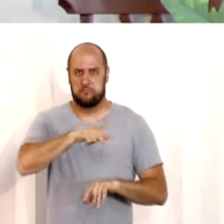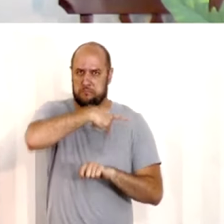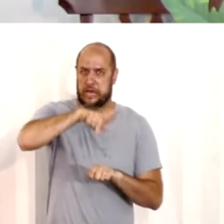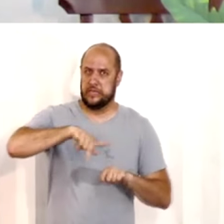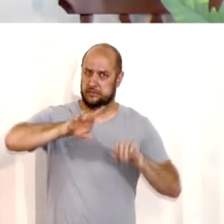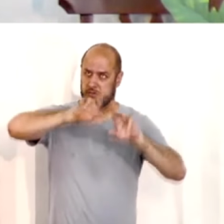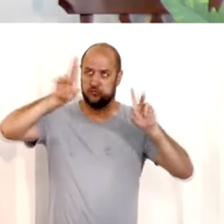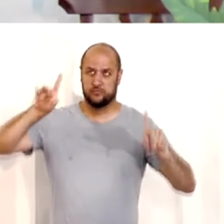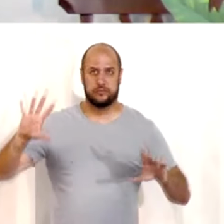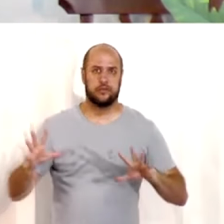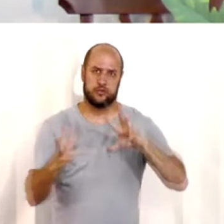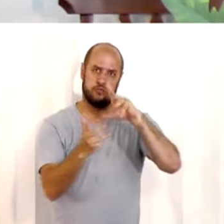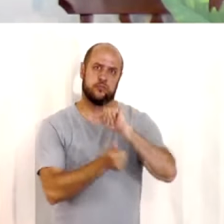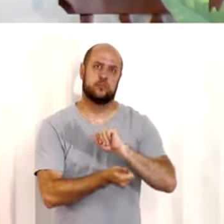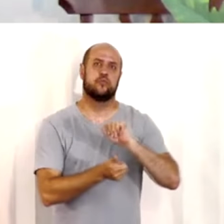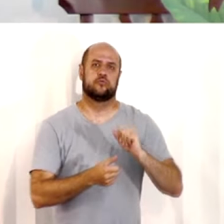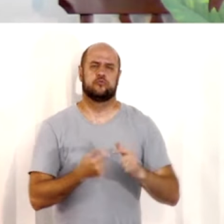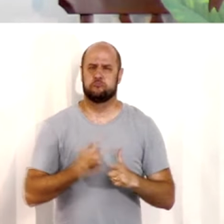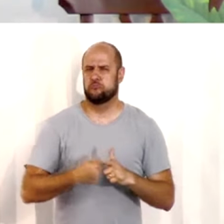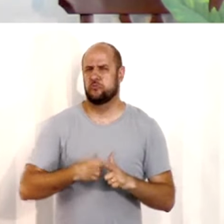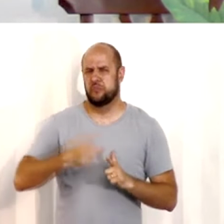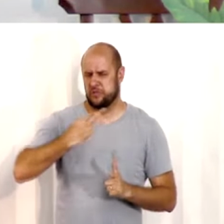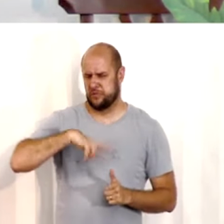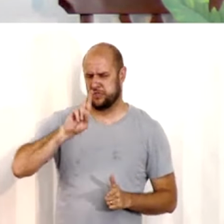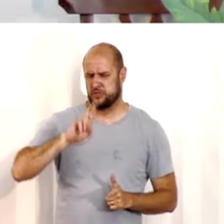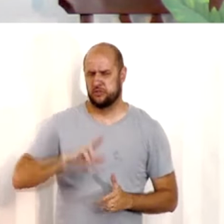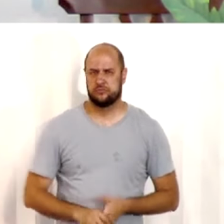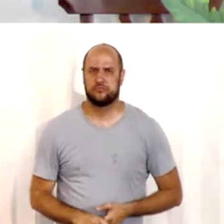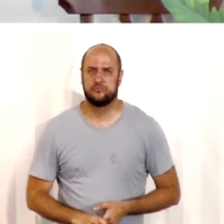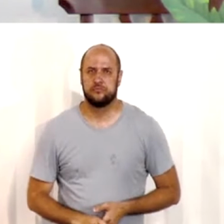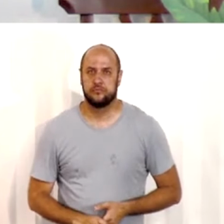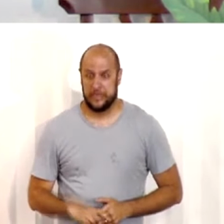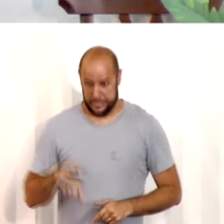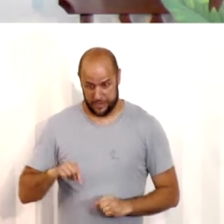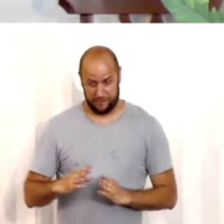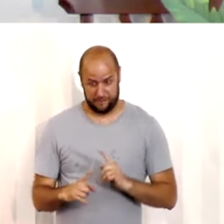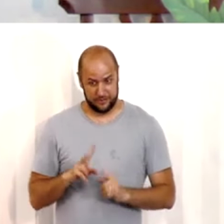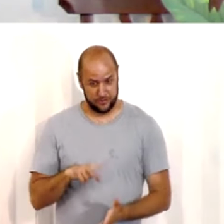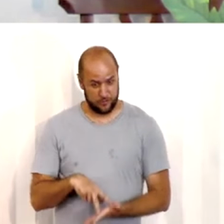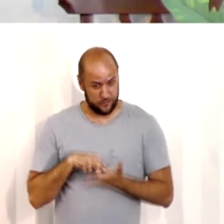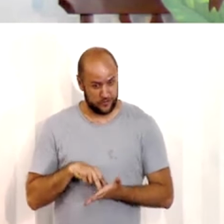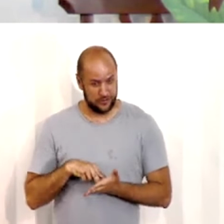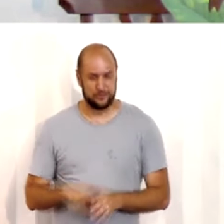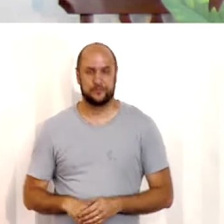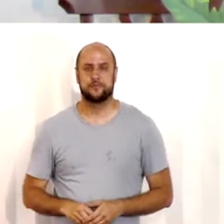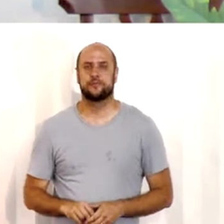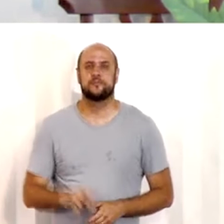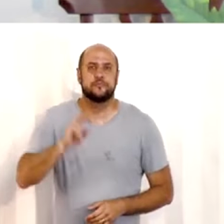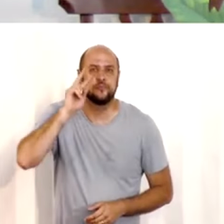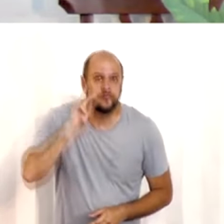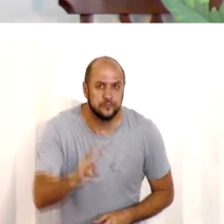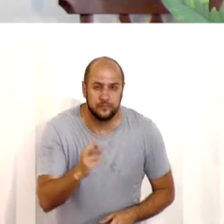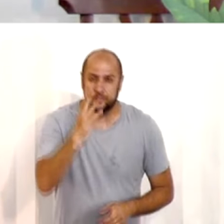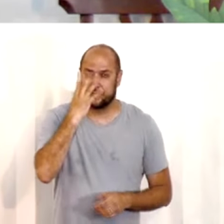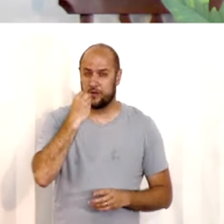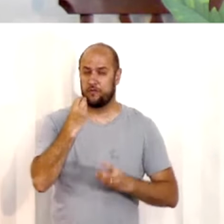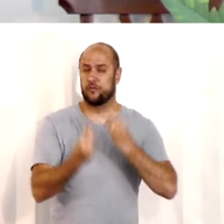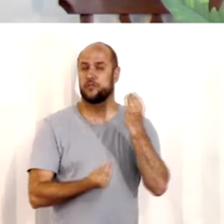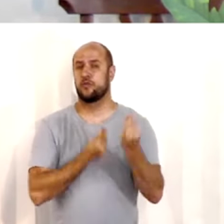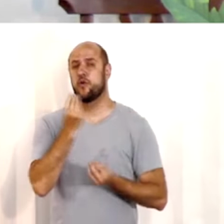situação litigiosa enorme. Essa igreja resistiu. Quando nós vemos as fotos de como foi